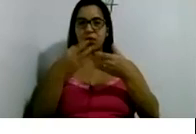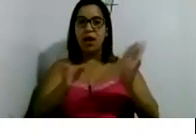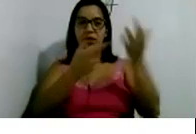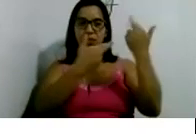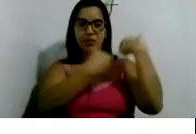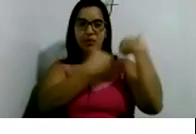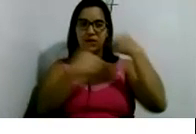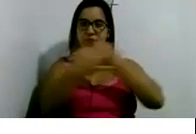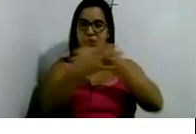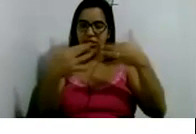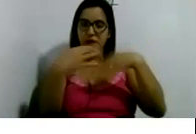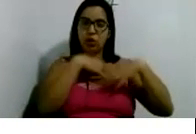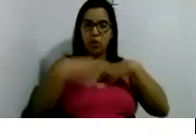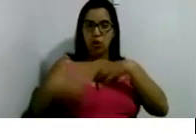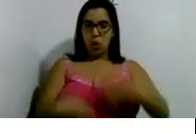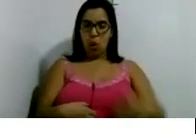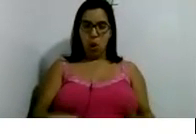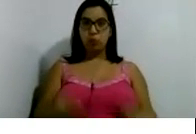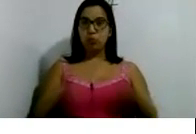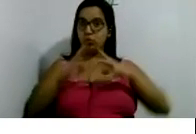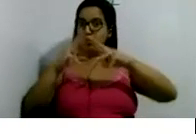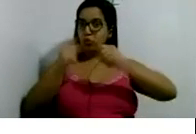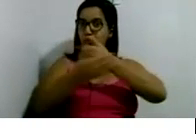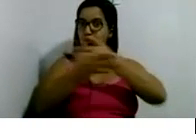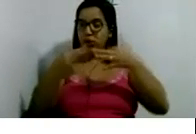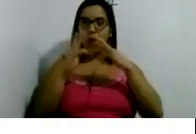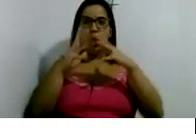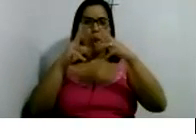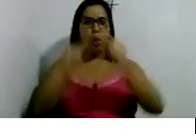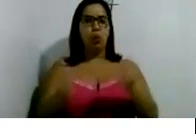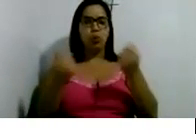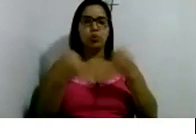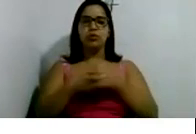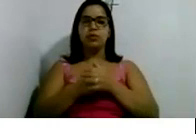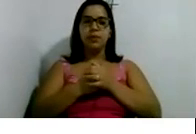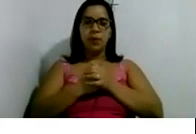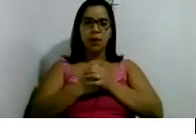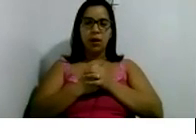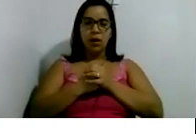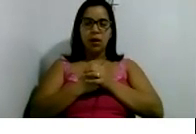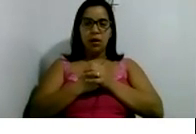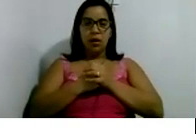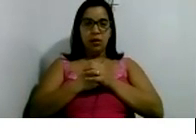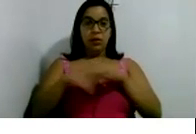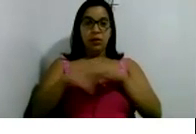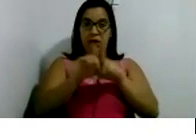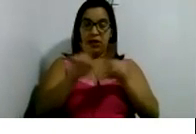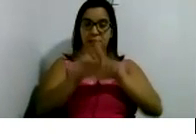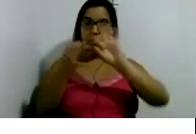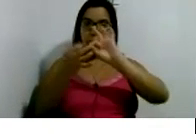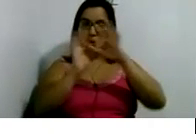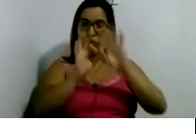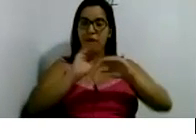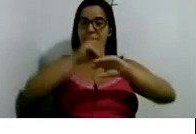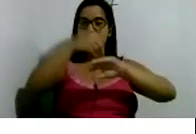pela formação de todos os tecidos e órgãos do embrião. E também a gente tem formação de